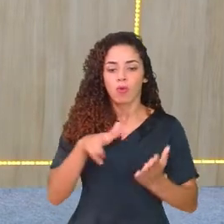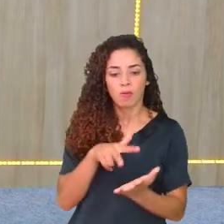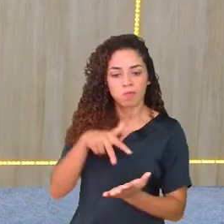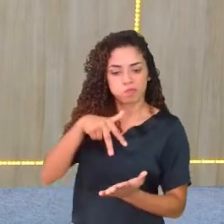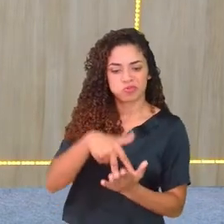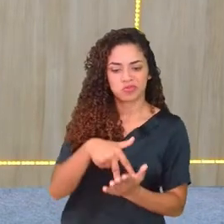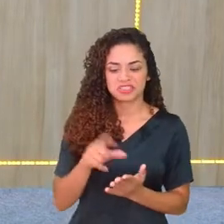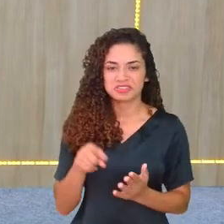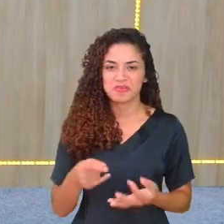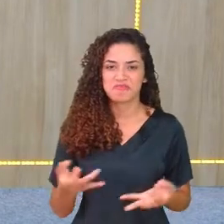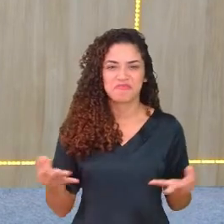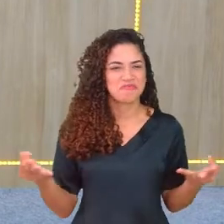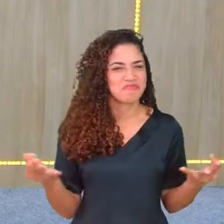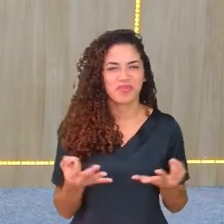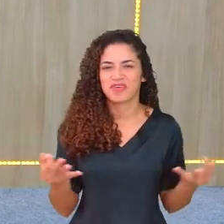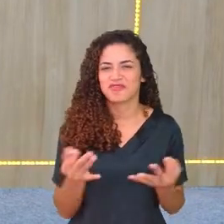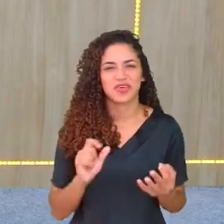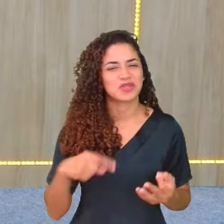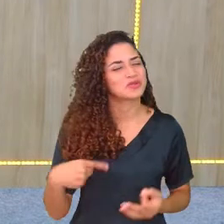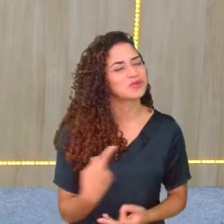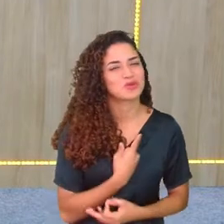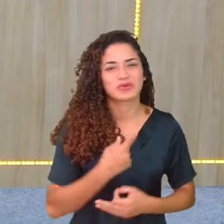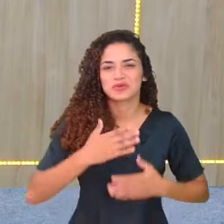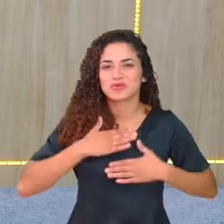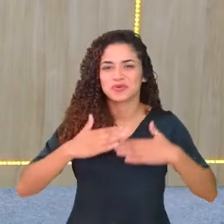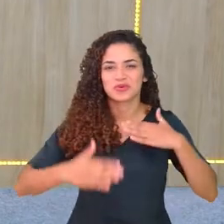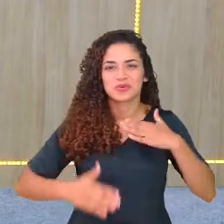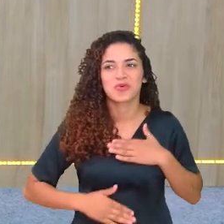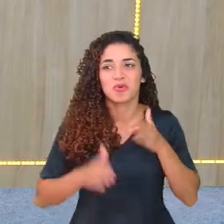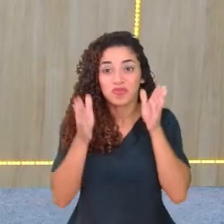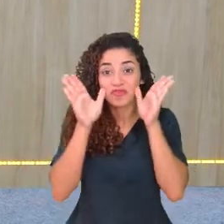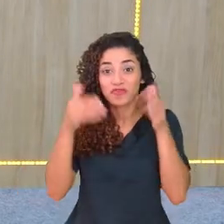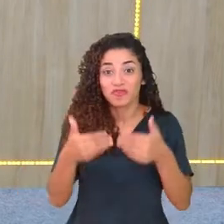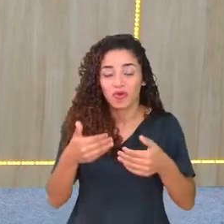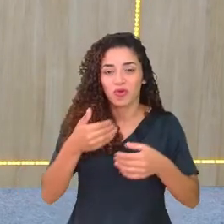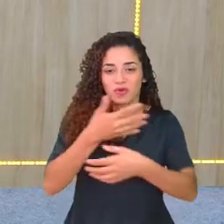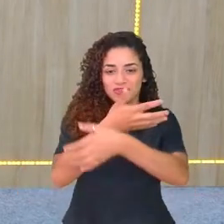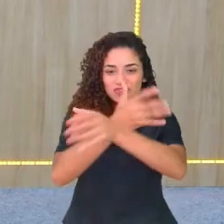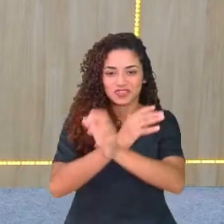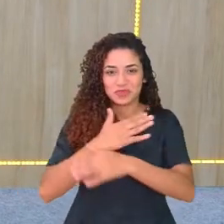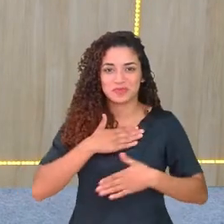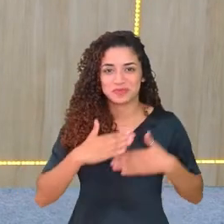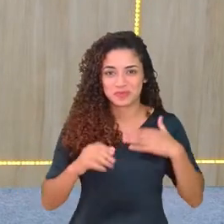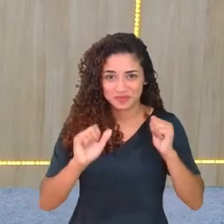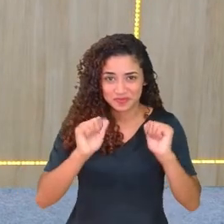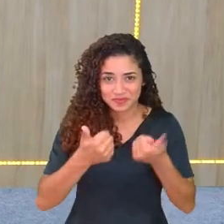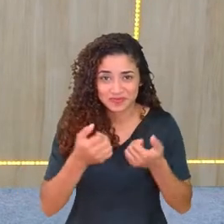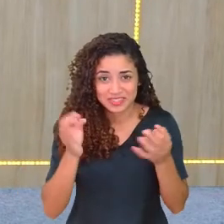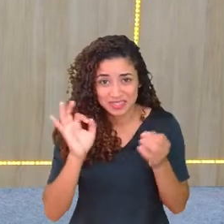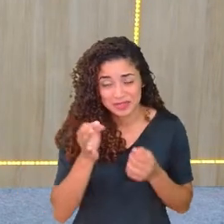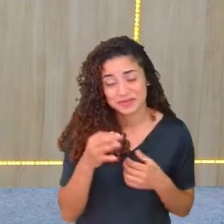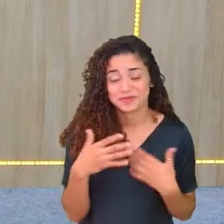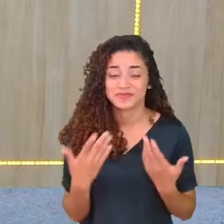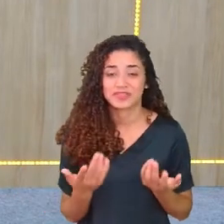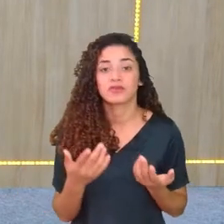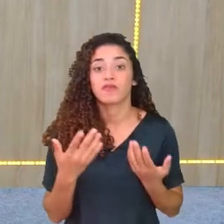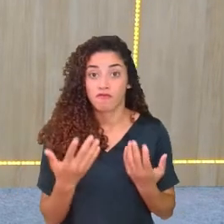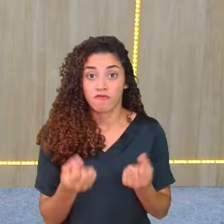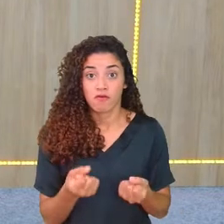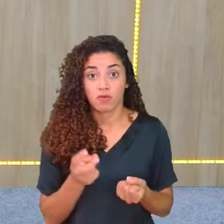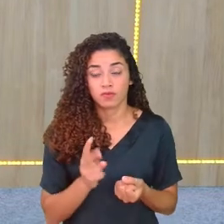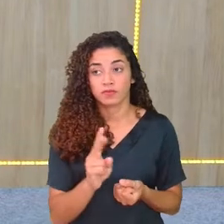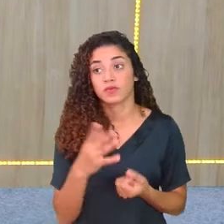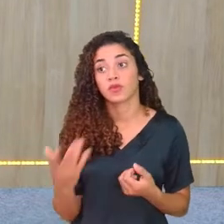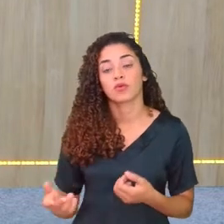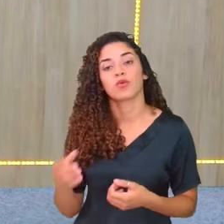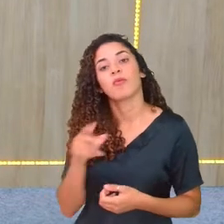uma perfeição o nosso corpo em relação aí à questão do esqueleto. Mas vamos continuar. Professora Cláudia tem um recadinho